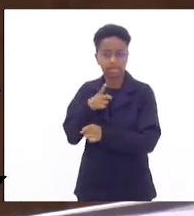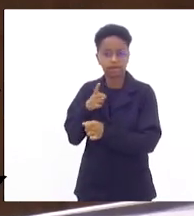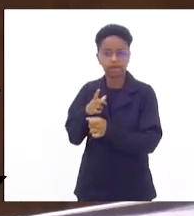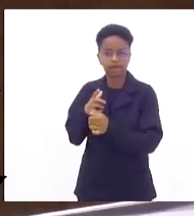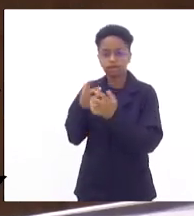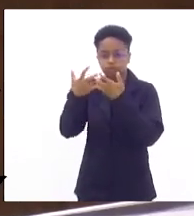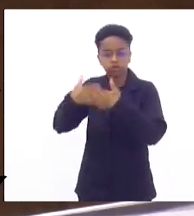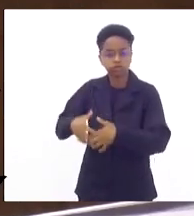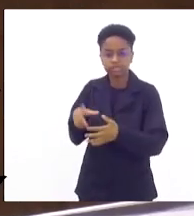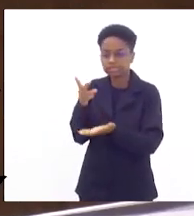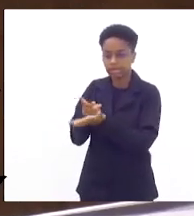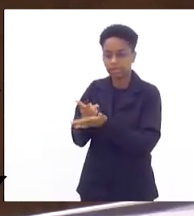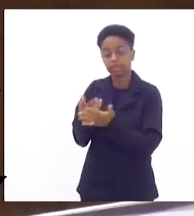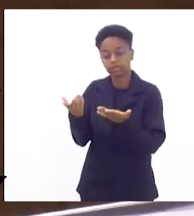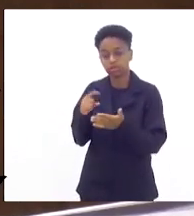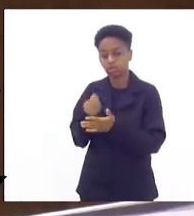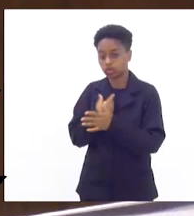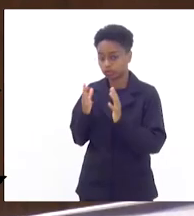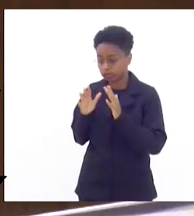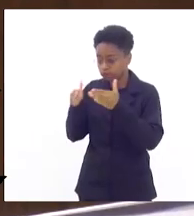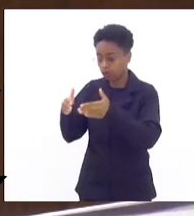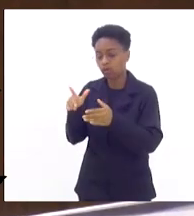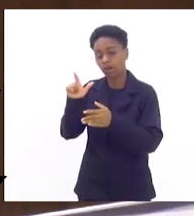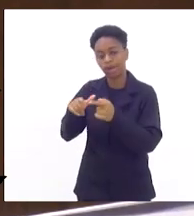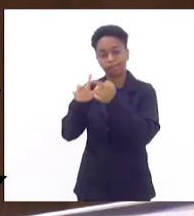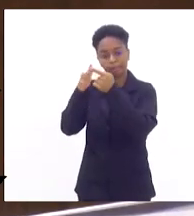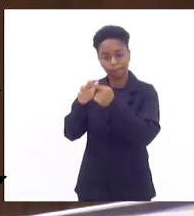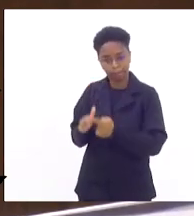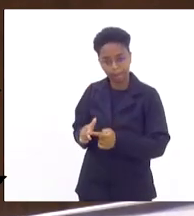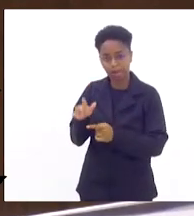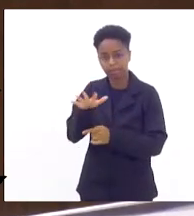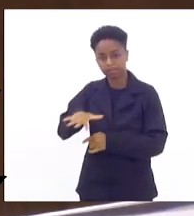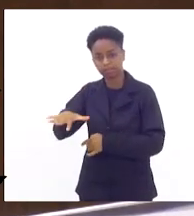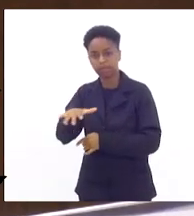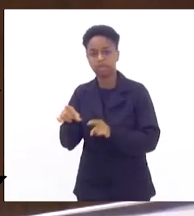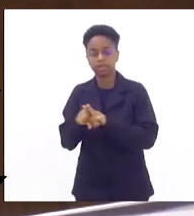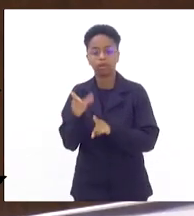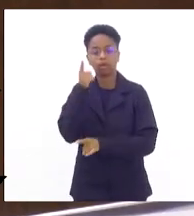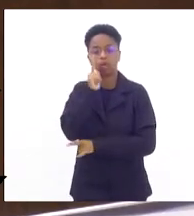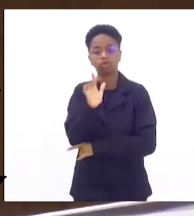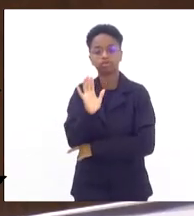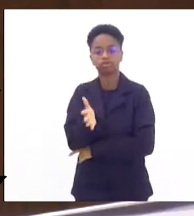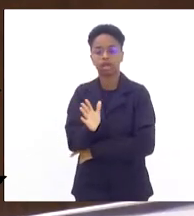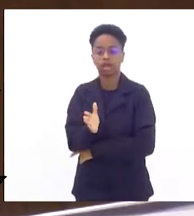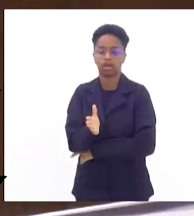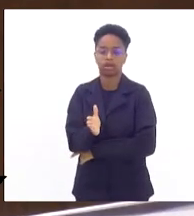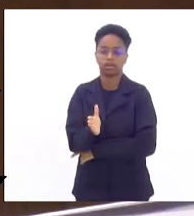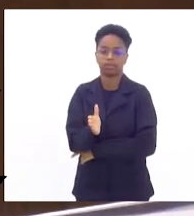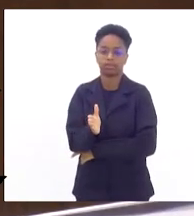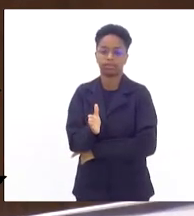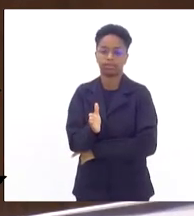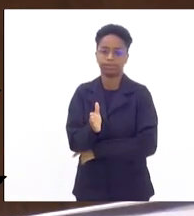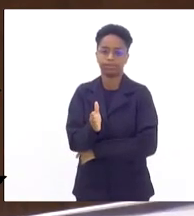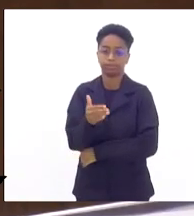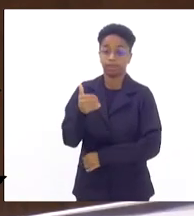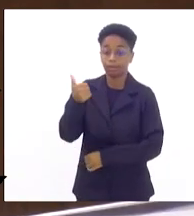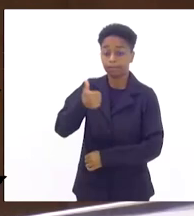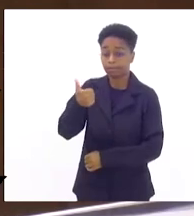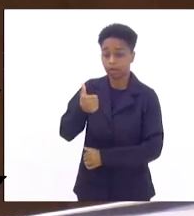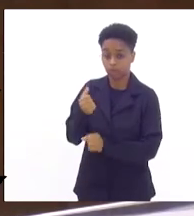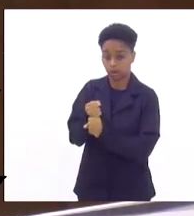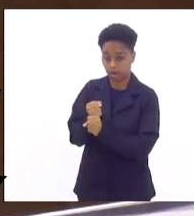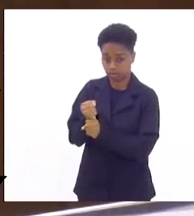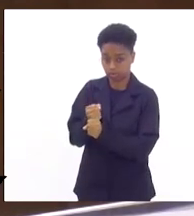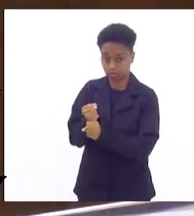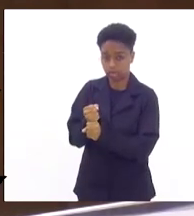foi o foco do primeiro ano da companhia e a gente conseguiu já nessa primeira, nesse primeiro ano